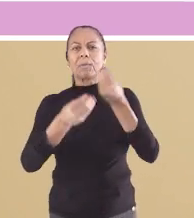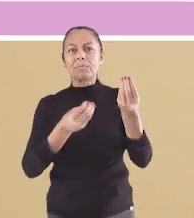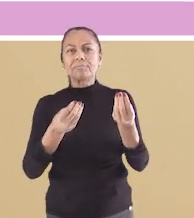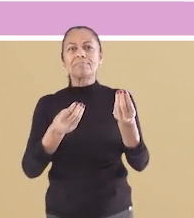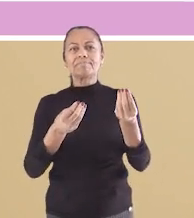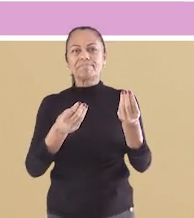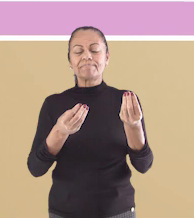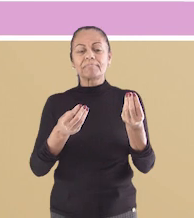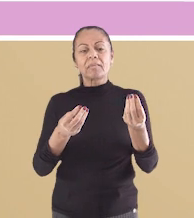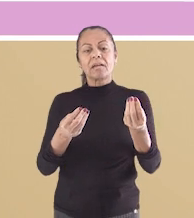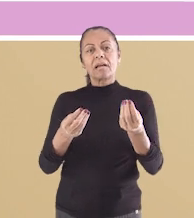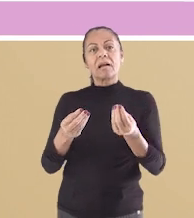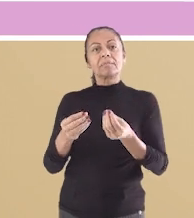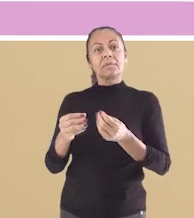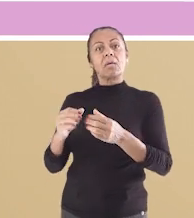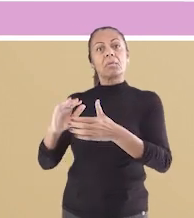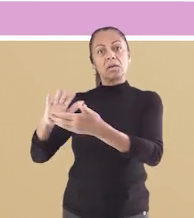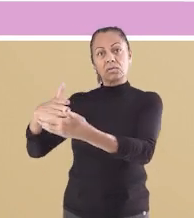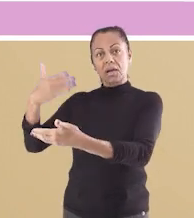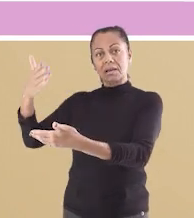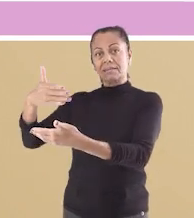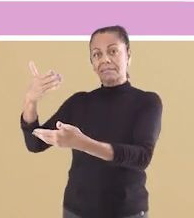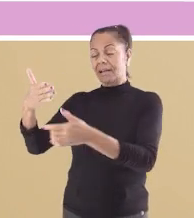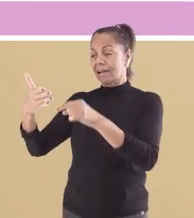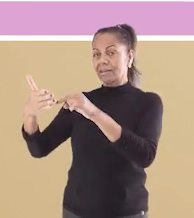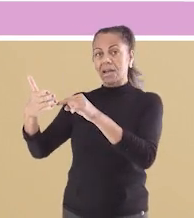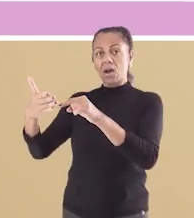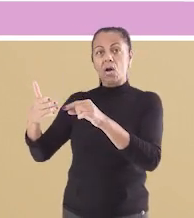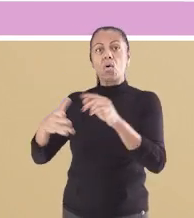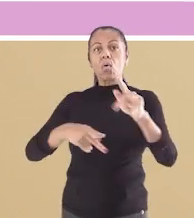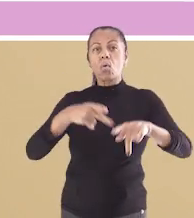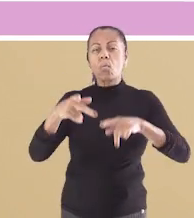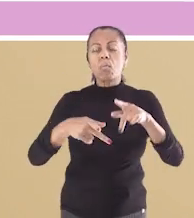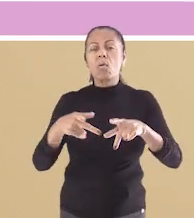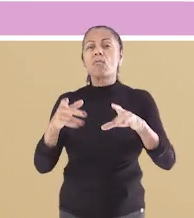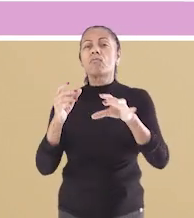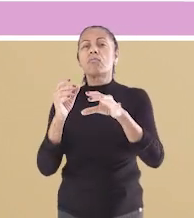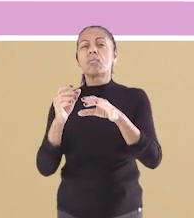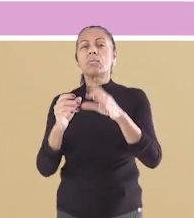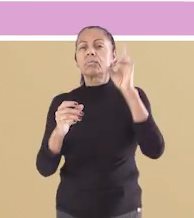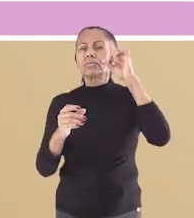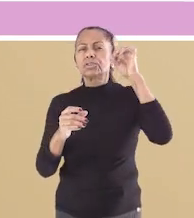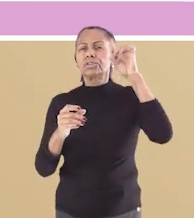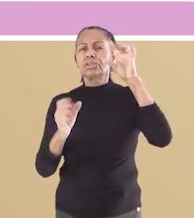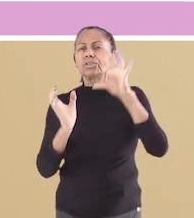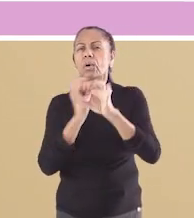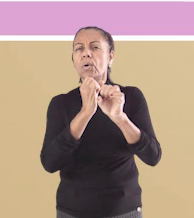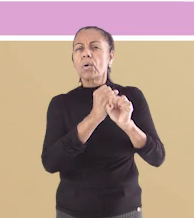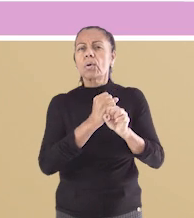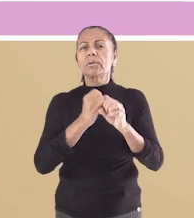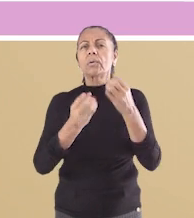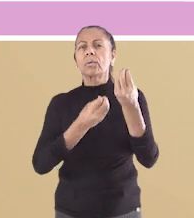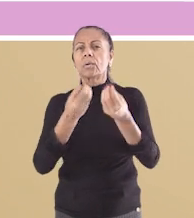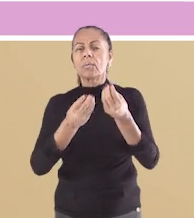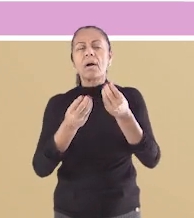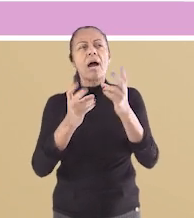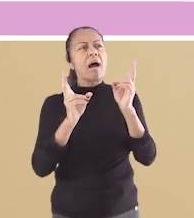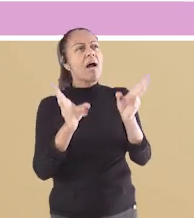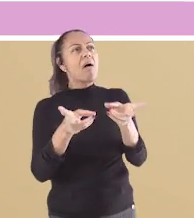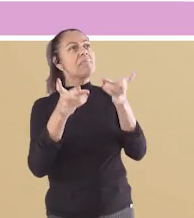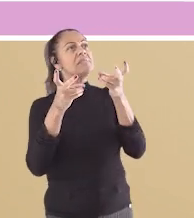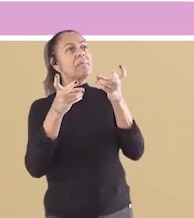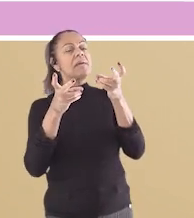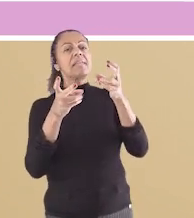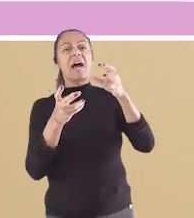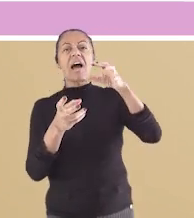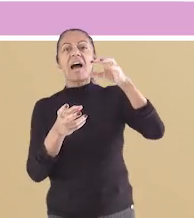mundo. Através da interpretação do livro sagrado dos maias, esse povo fazia a contagem do tempo de